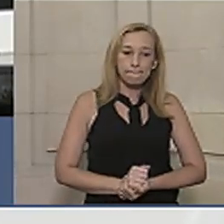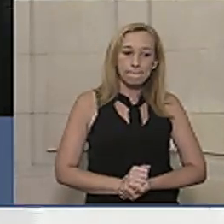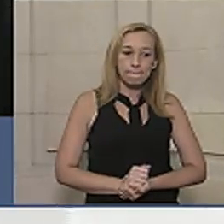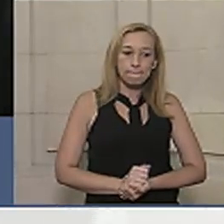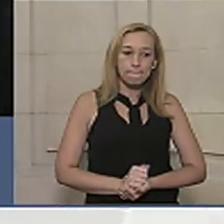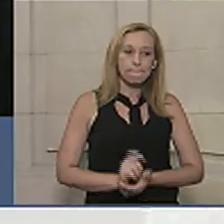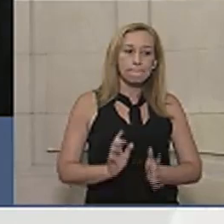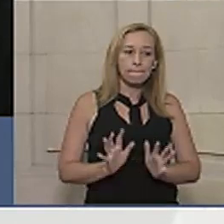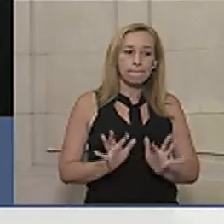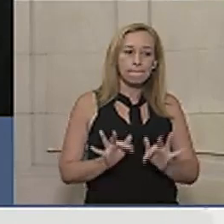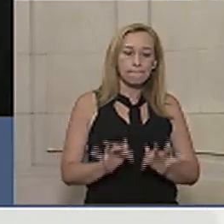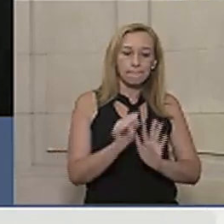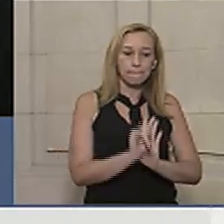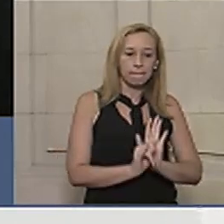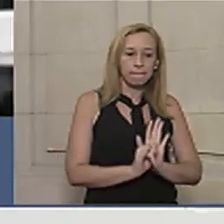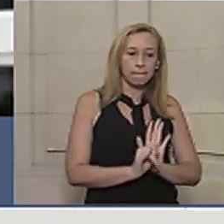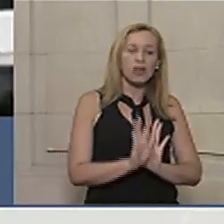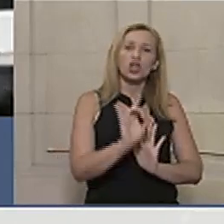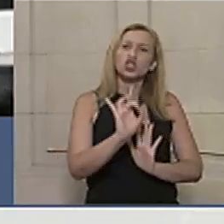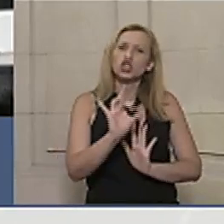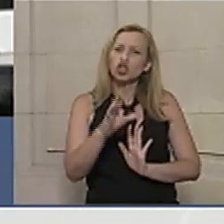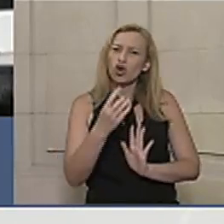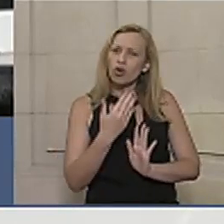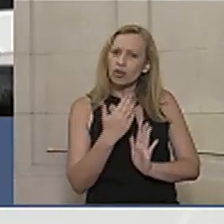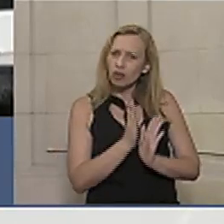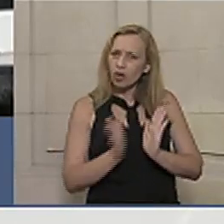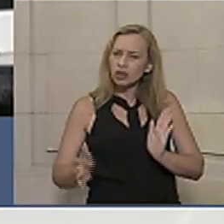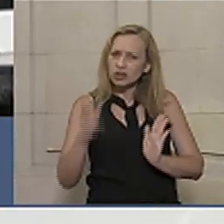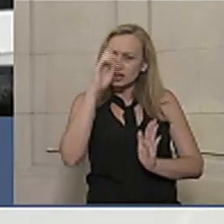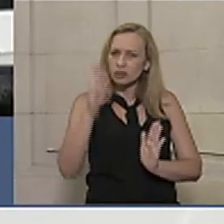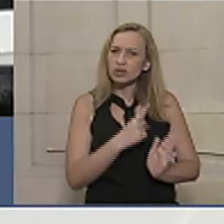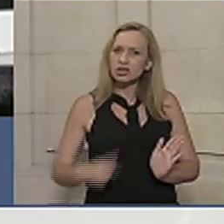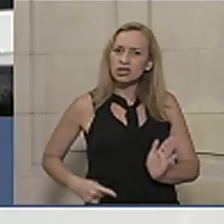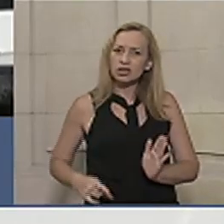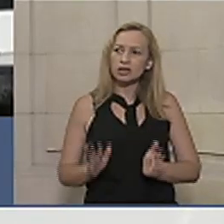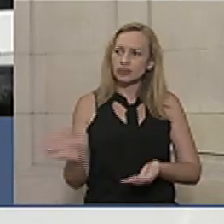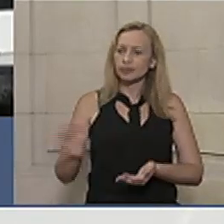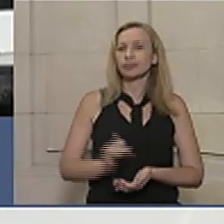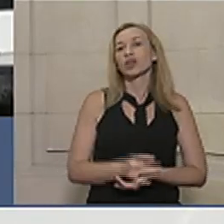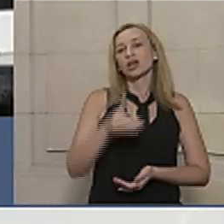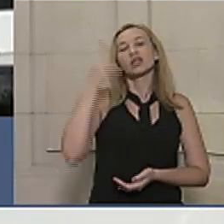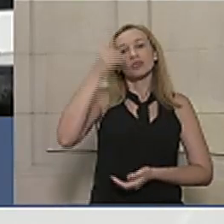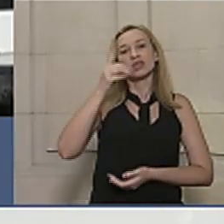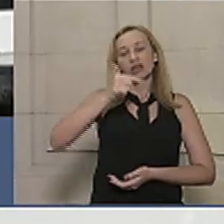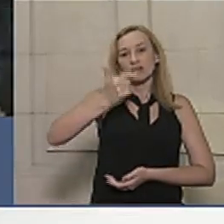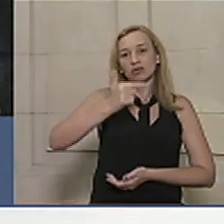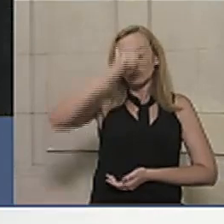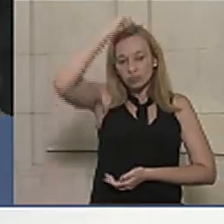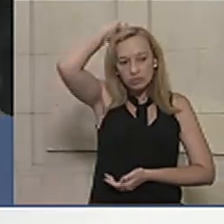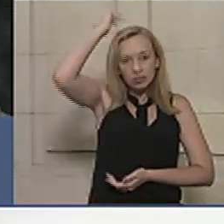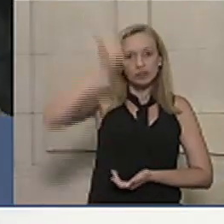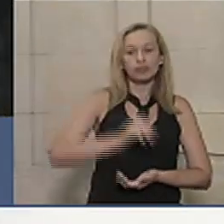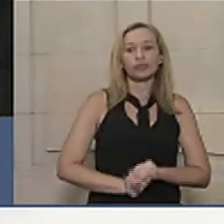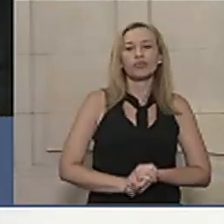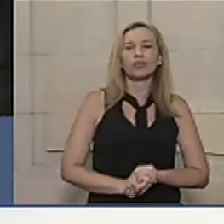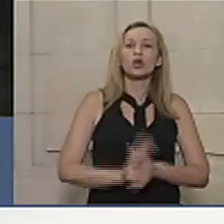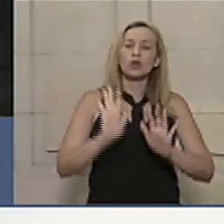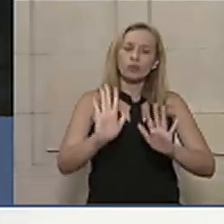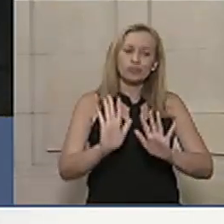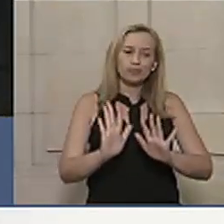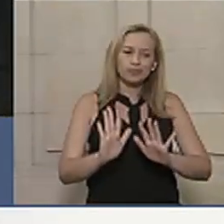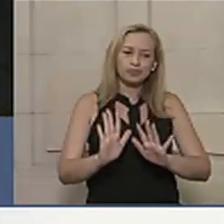final de redação. Senhor presidente, só uma questão de ordem. Questão de ordem, deputado Luiz Paulo. O